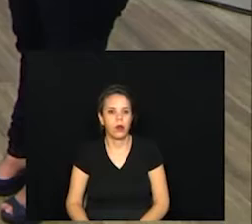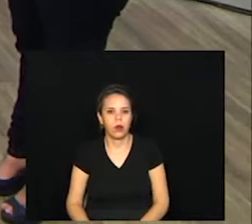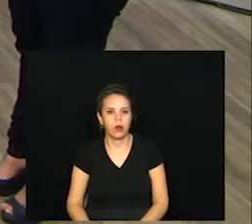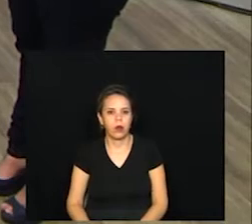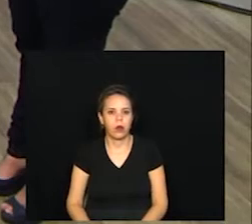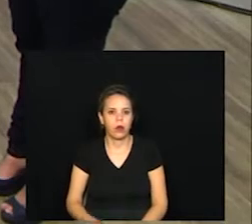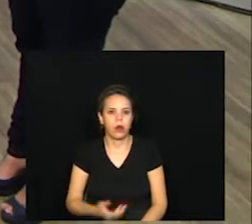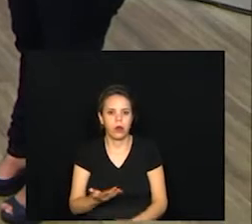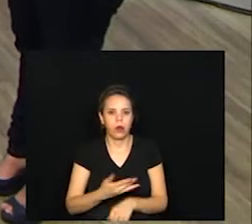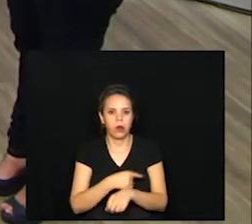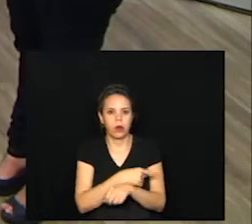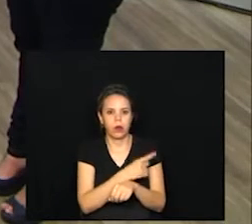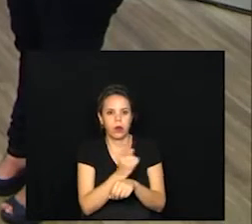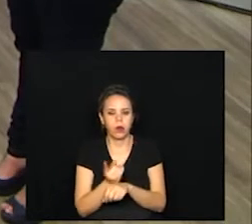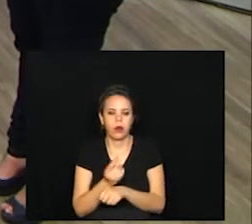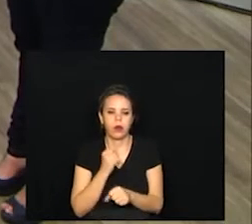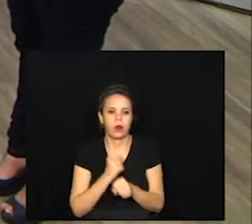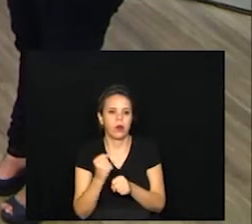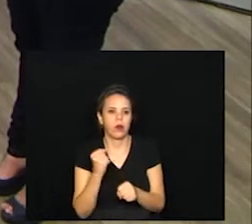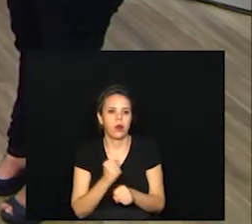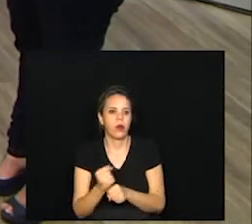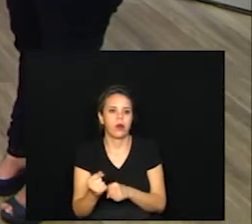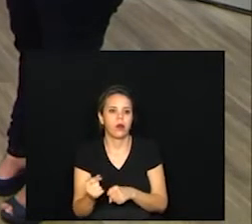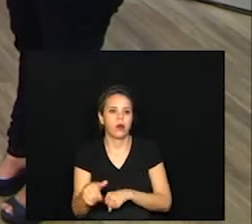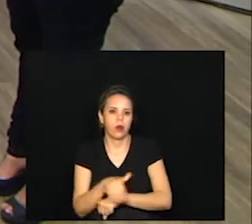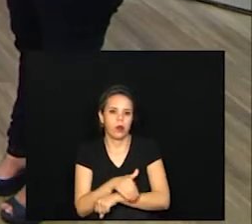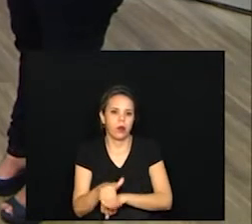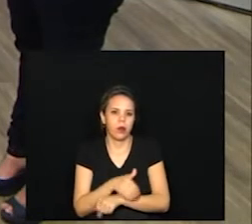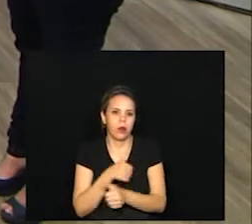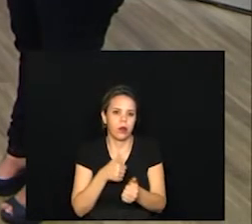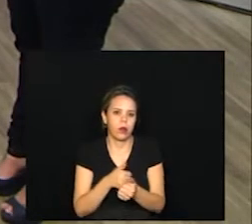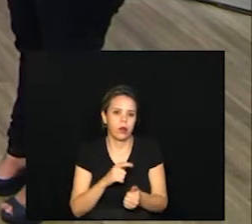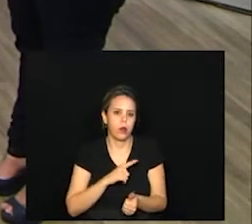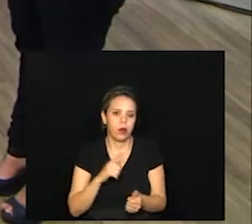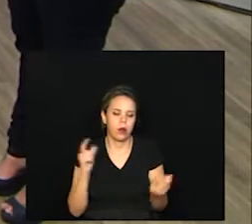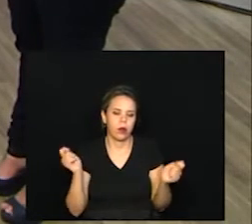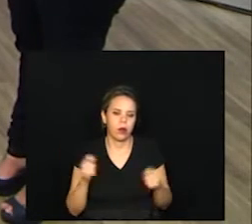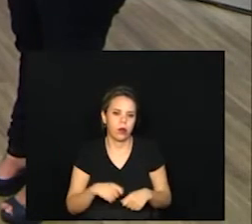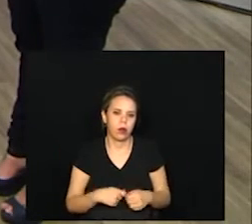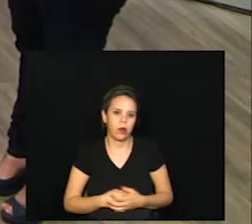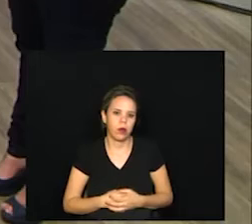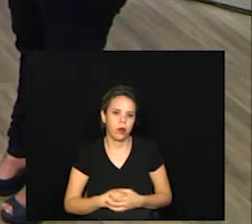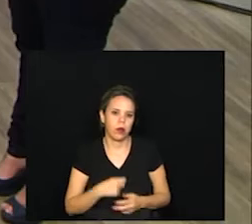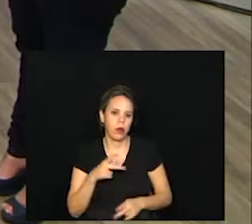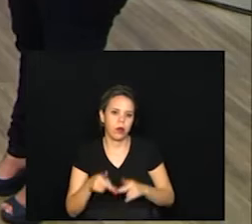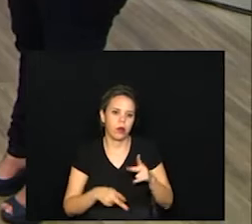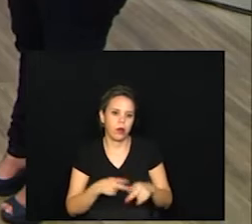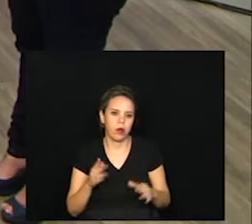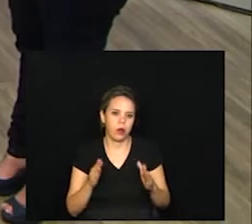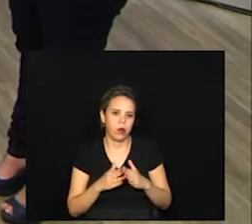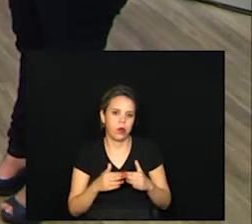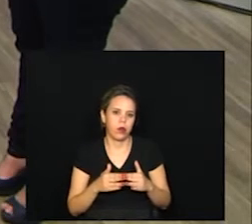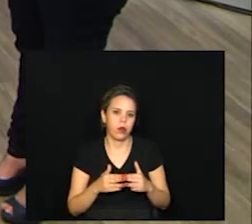essa quilometragem, ou até a construção de marginais, para que tenhamos a possibilidade das pessoas que moram nos distritos do Campo